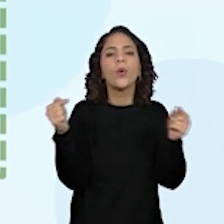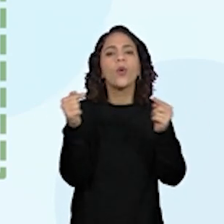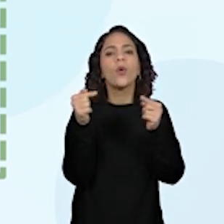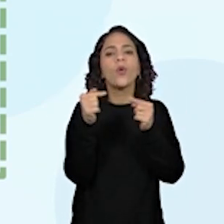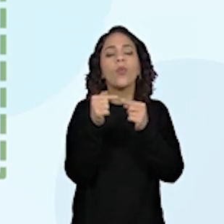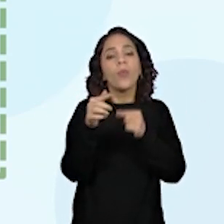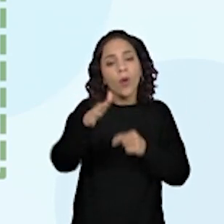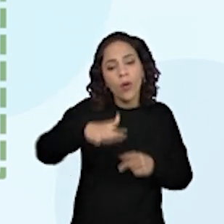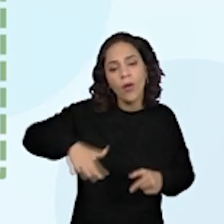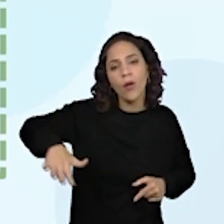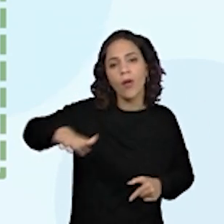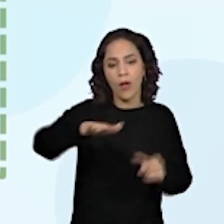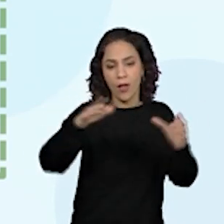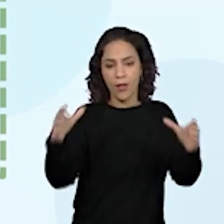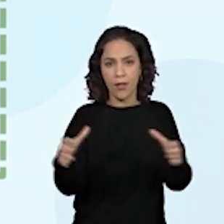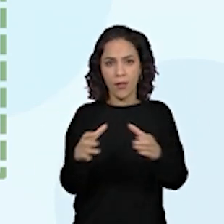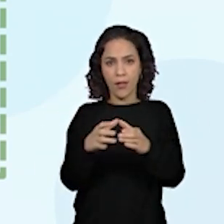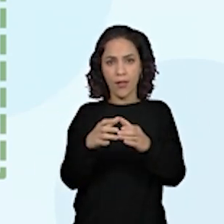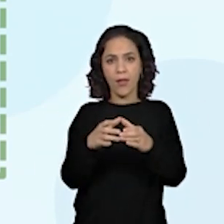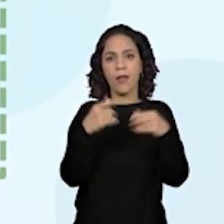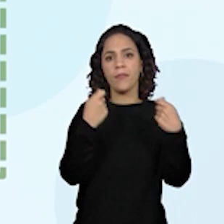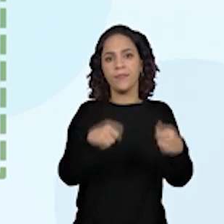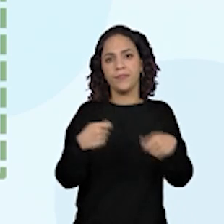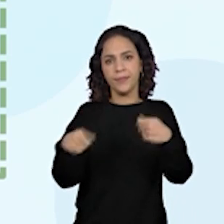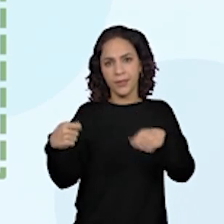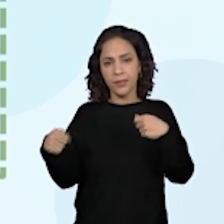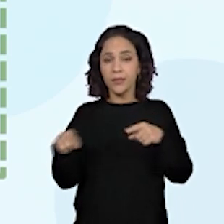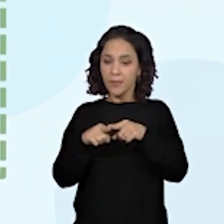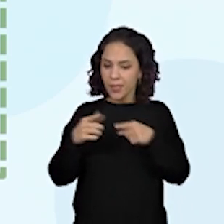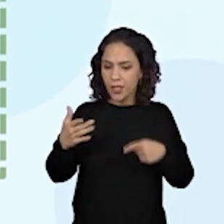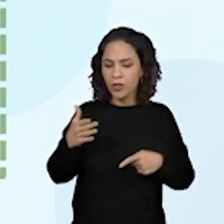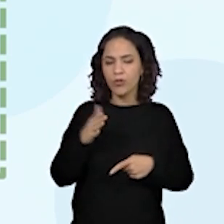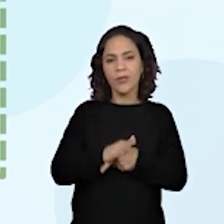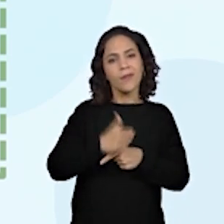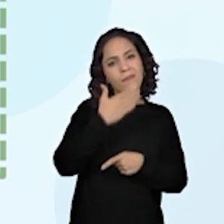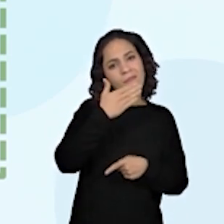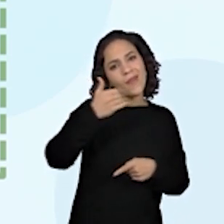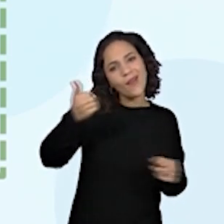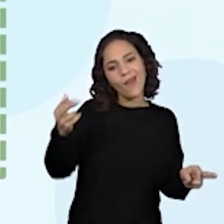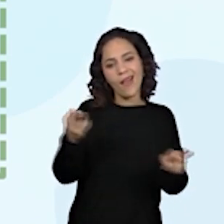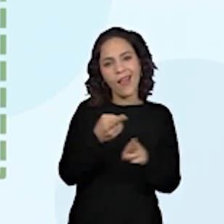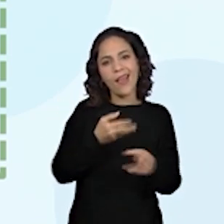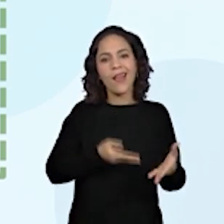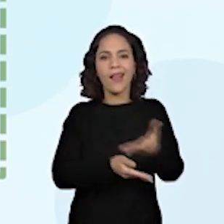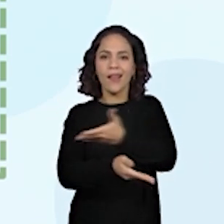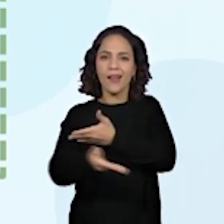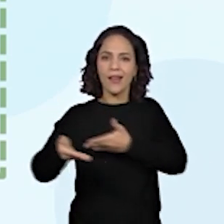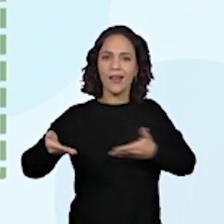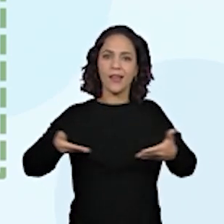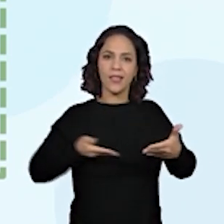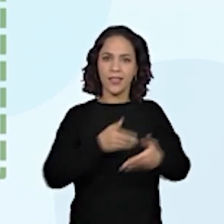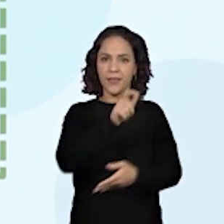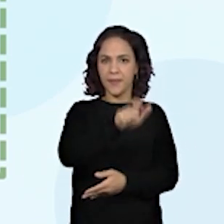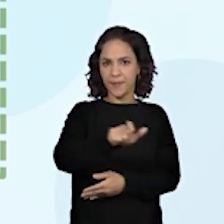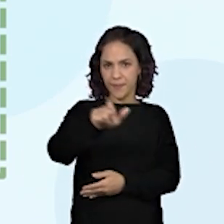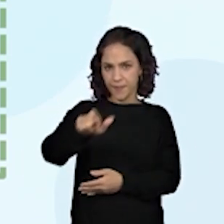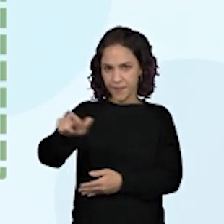necessidades da comunidade escolar, contribuindo para a melhoria das relações entre seus